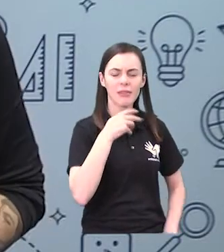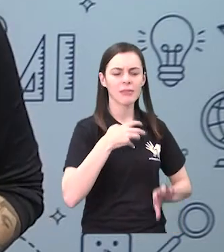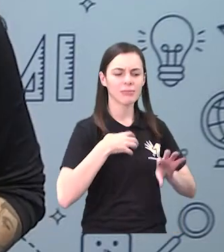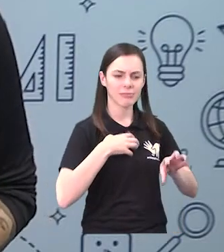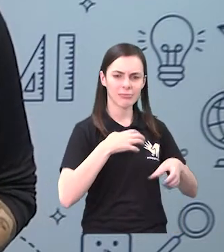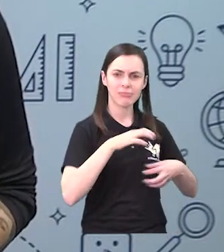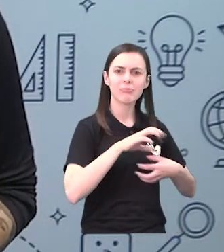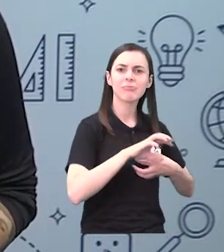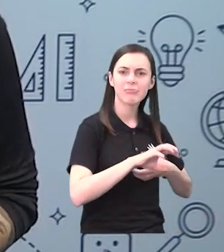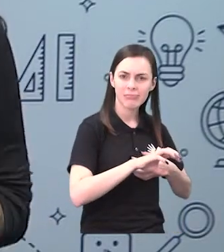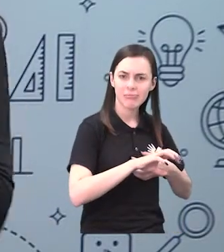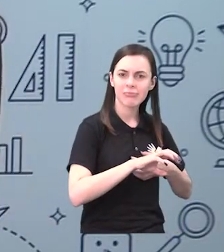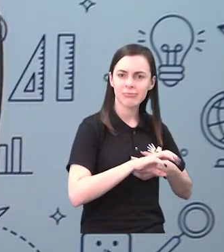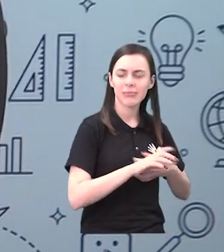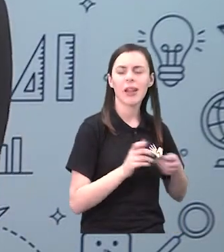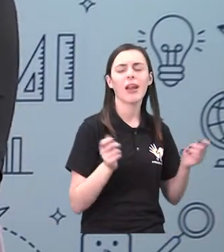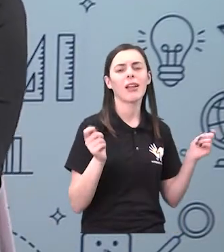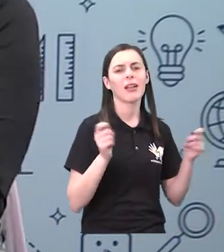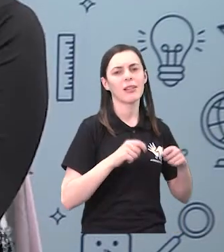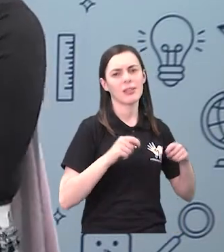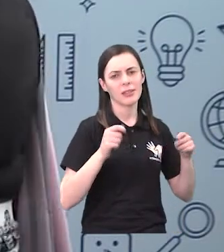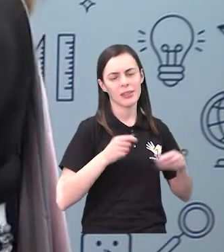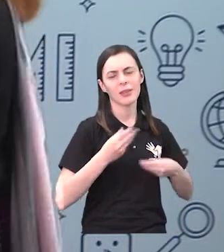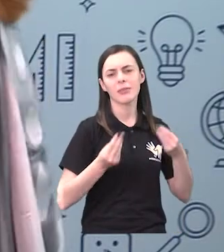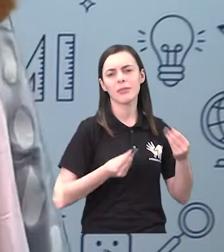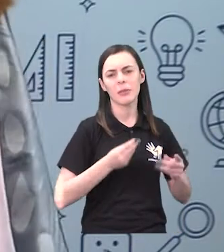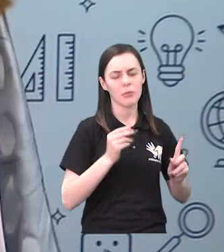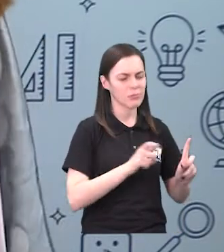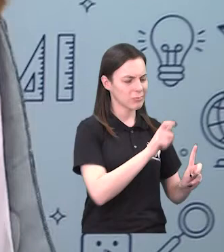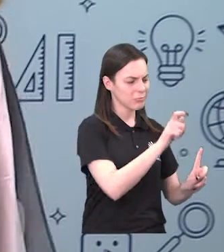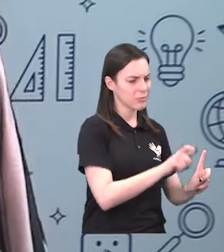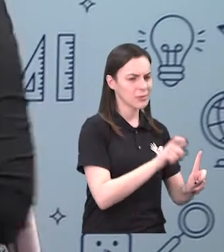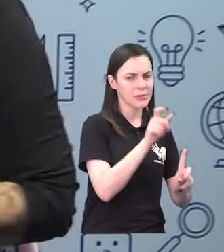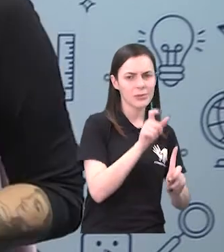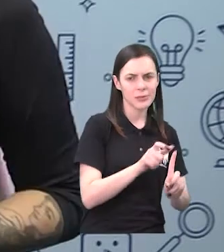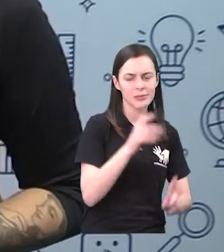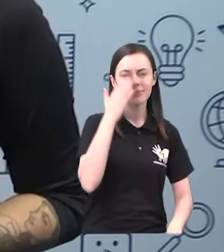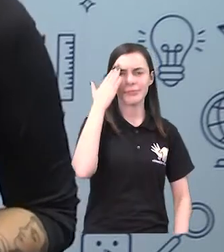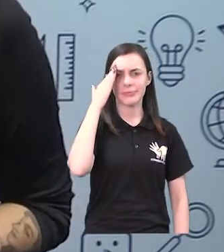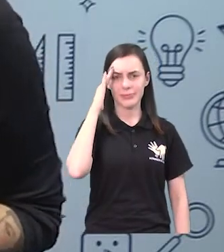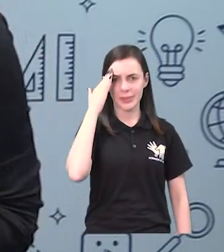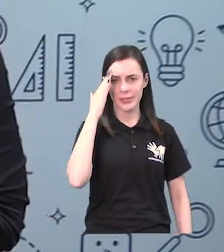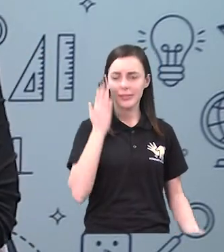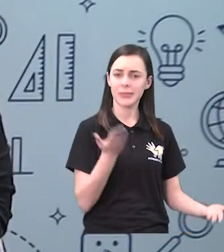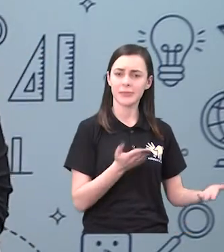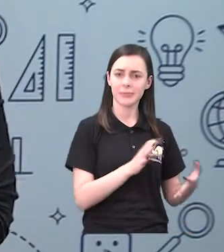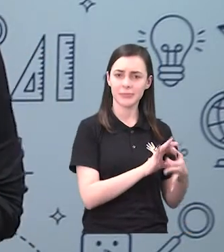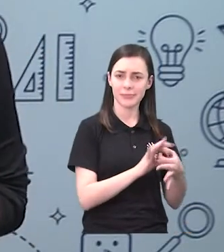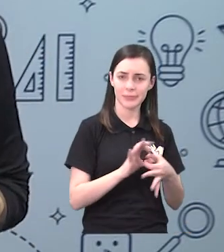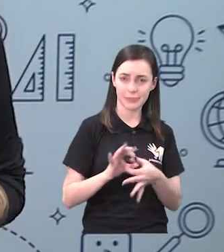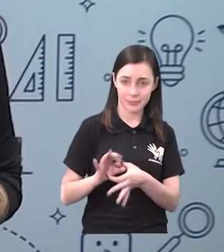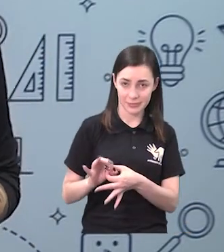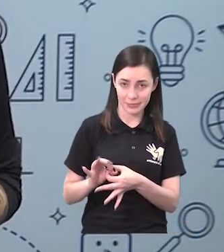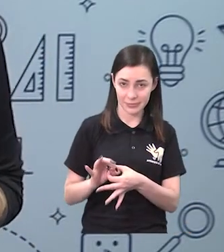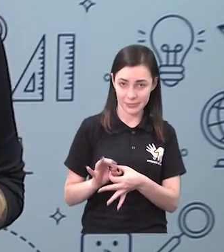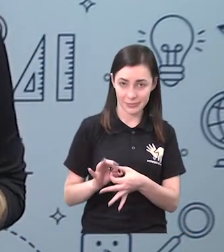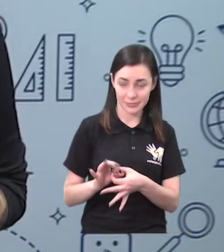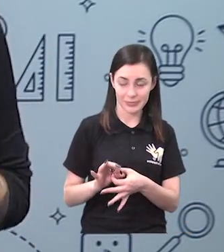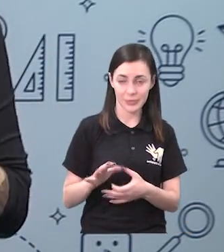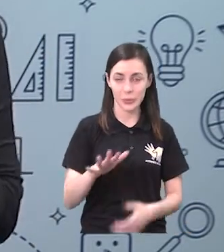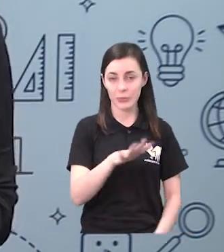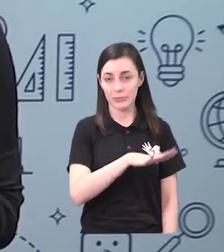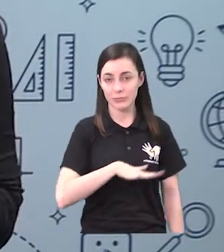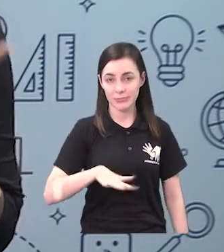posicionamento daquela menina então eu consegui compreender melhor os personagens envolvidos nessa história que eu acabei de